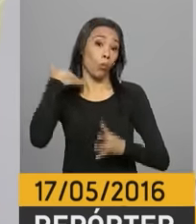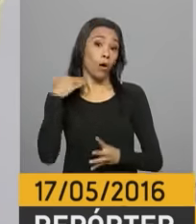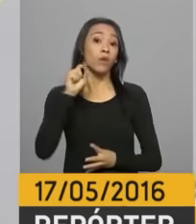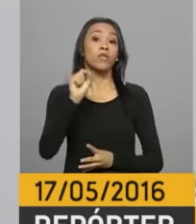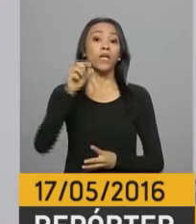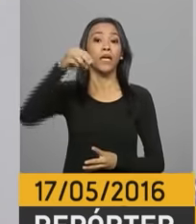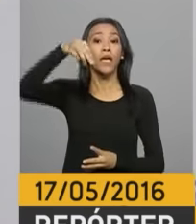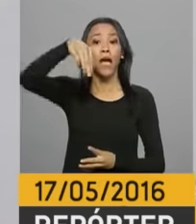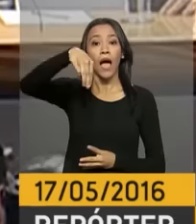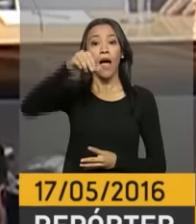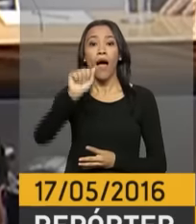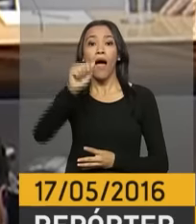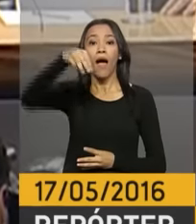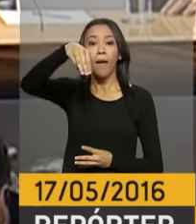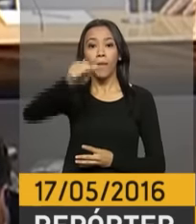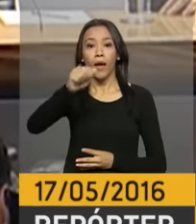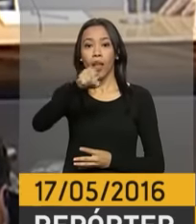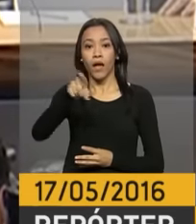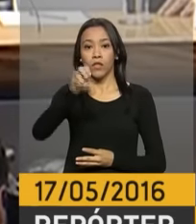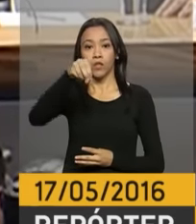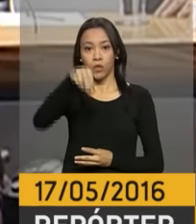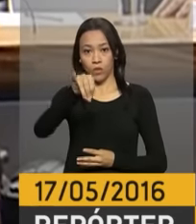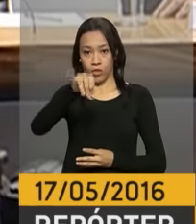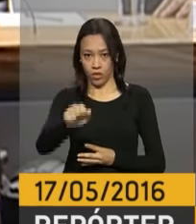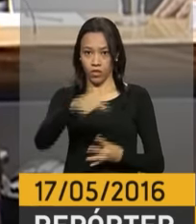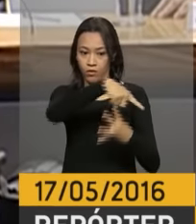O secretário do Tesouro,